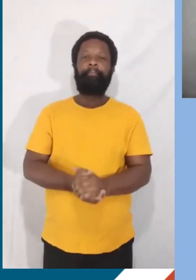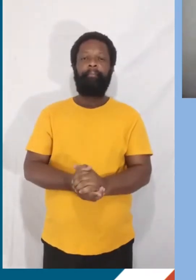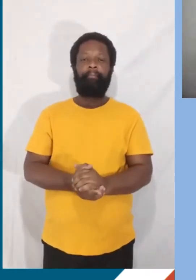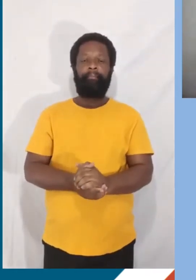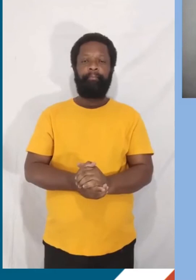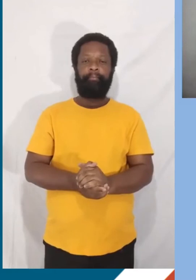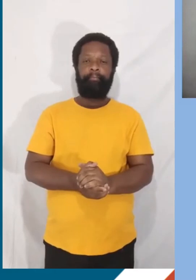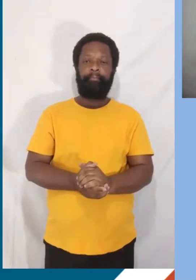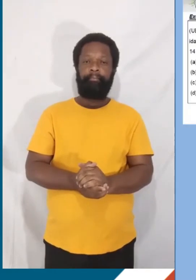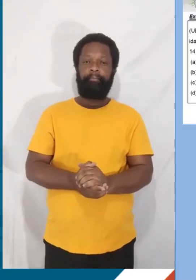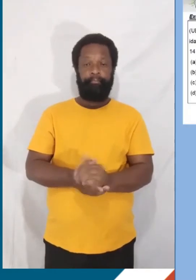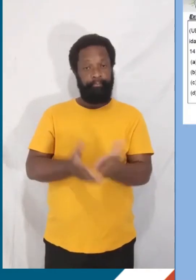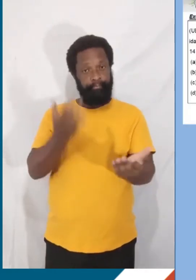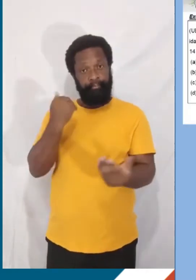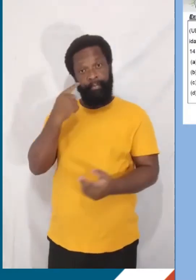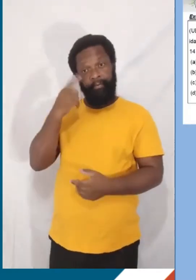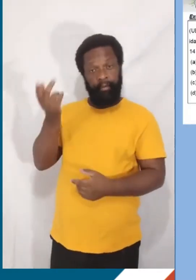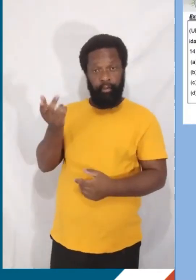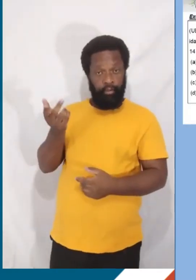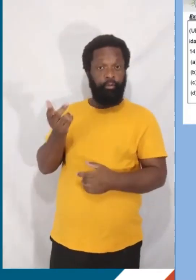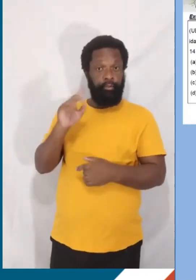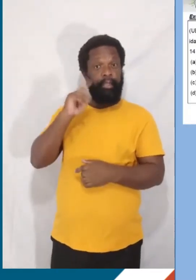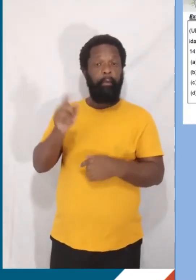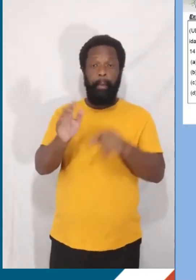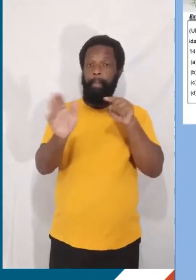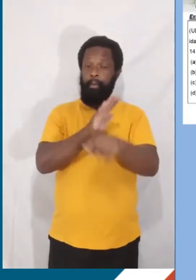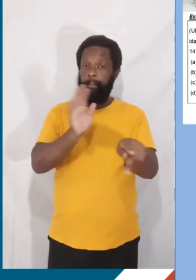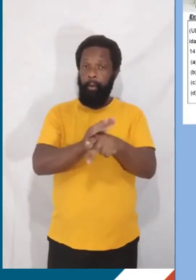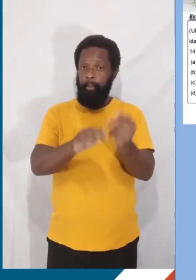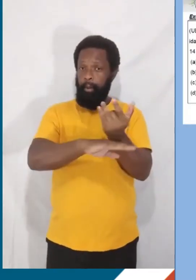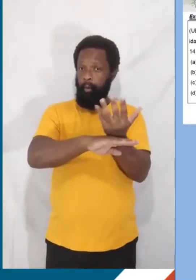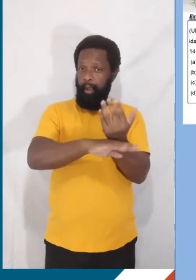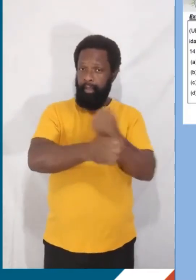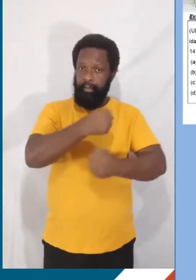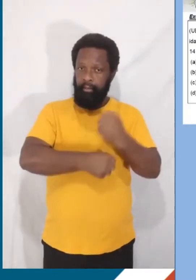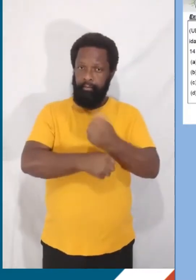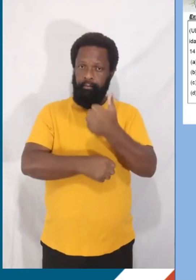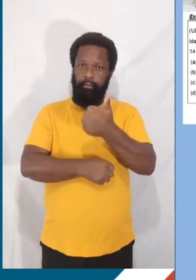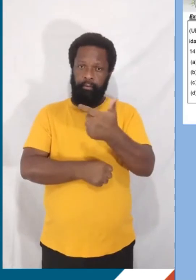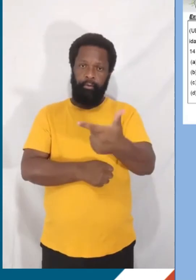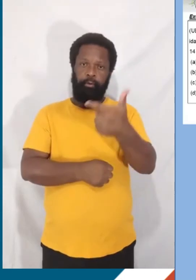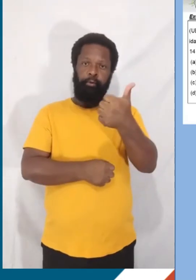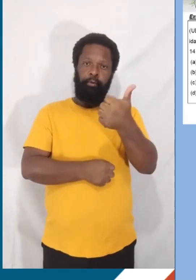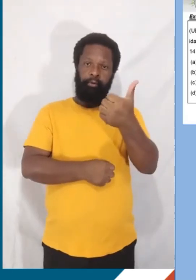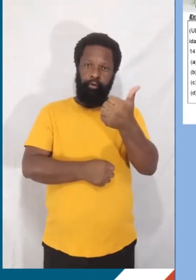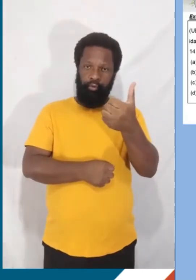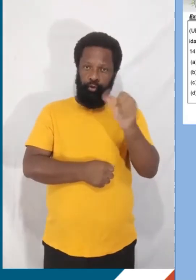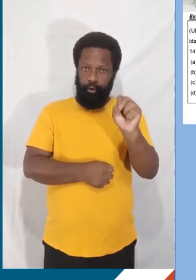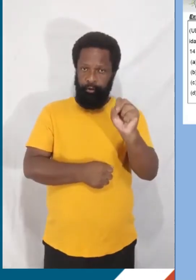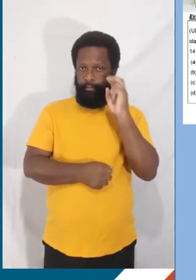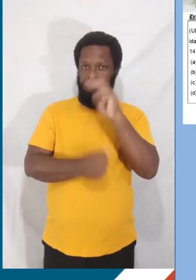aqui agora, tá bom, gente? Vamos lá, pessoal. Então, aqui como foi dito, né, uma questão da UERJ, tá, de 2018, que fala o